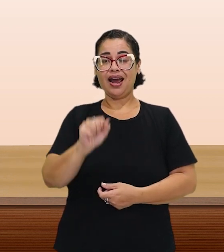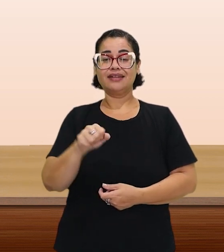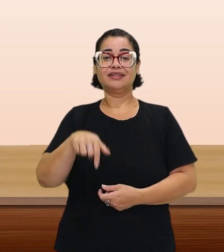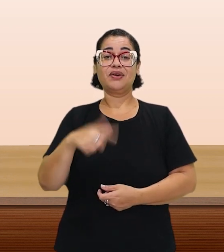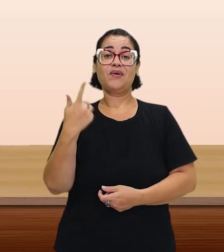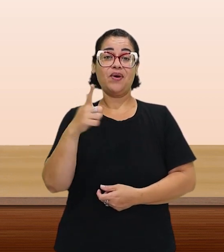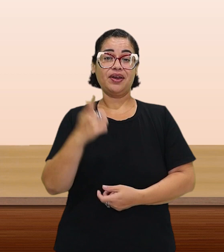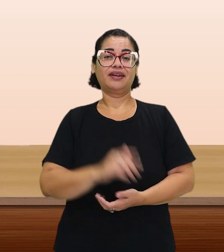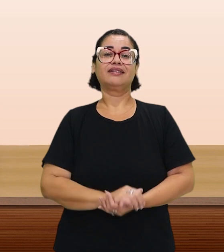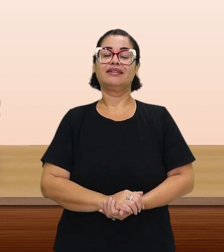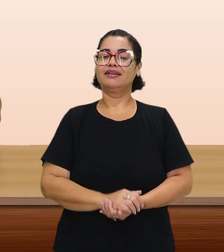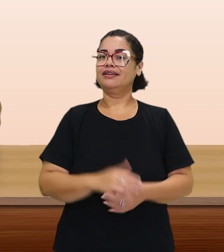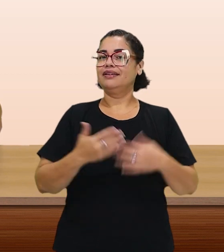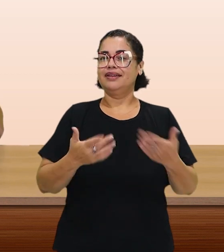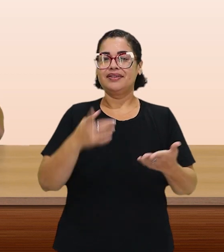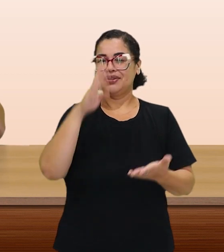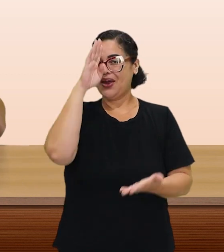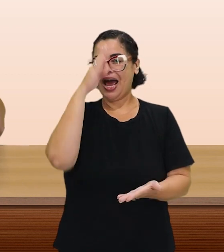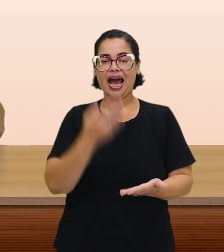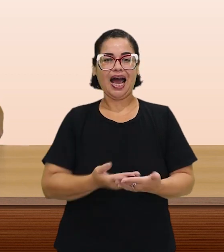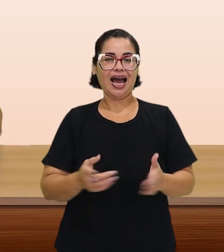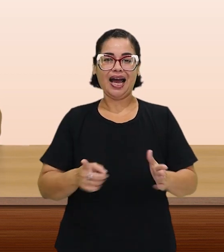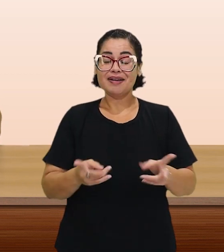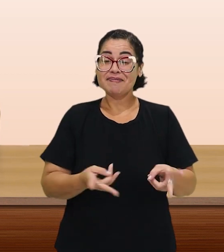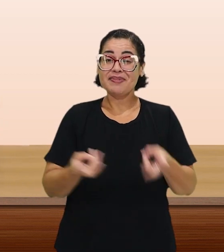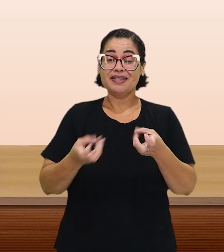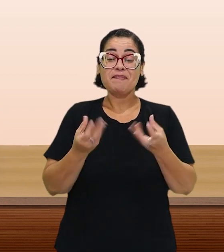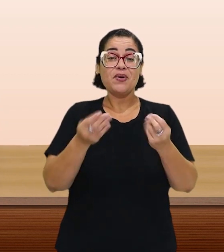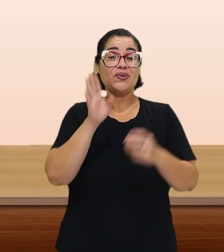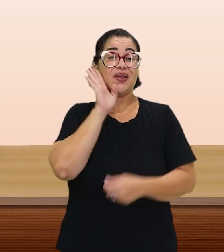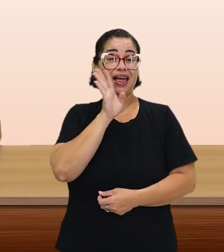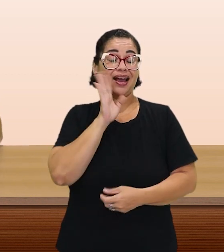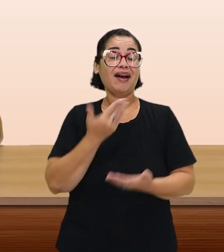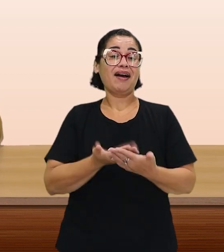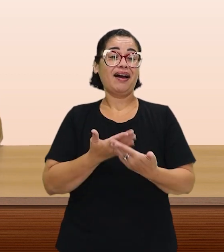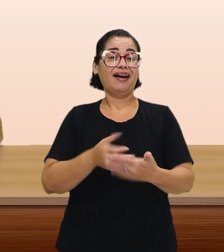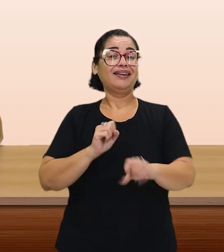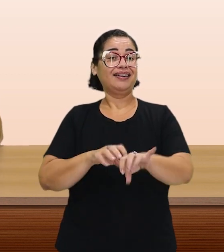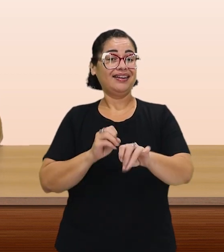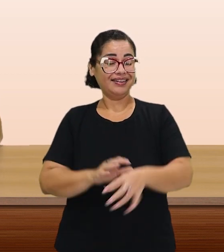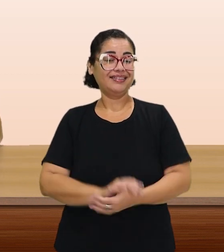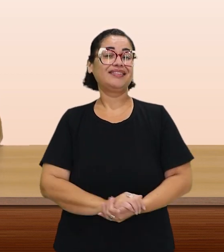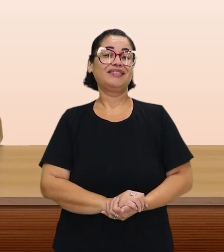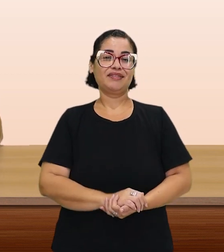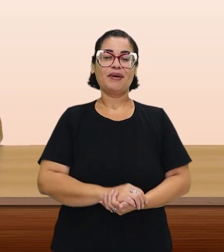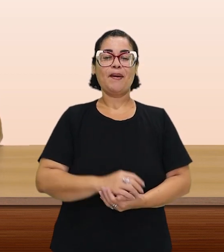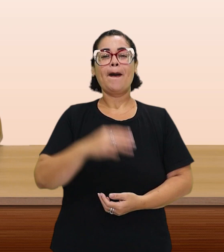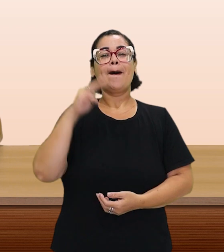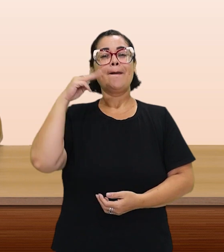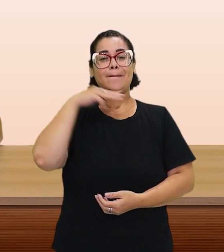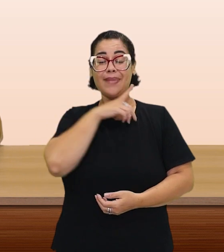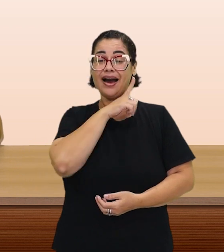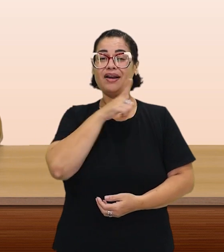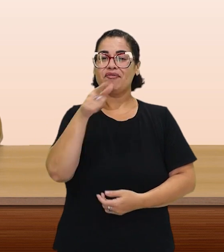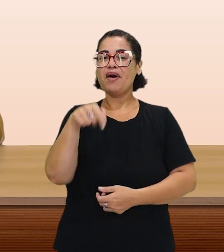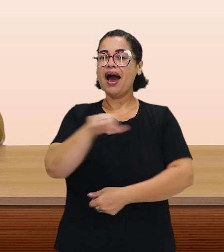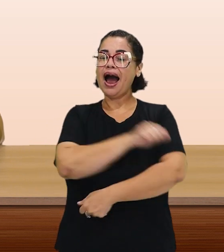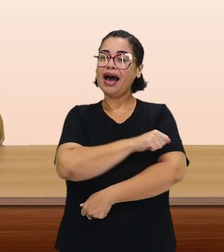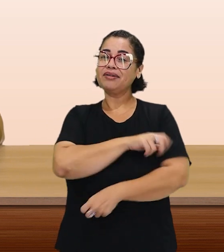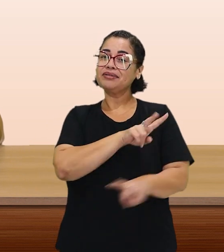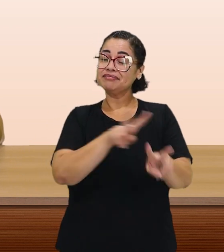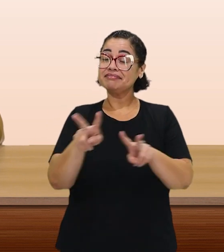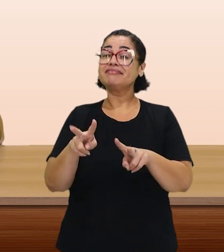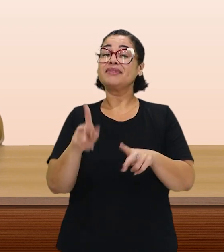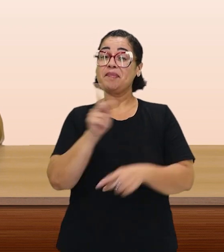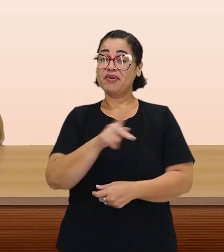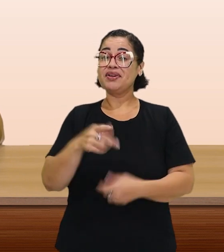Goiânia. Gente, vocês não têm noção de como foi legal participar dessa aula. É verdade. O Marlon foi aluno por um dia do